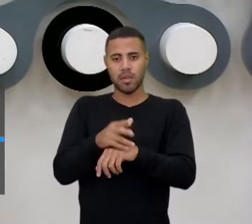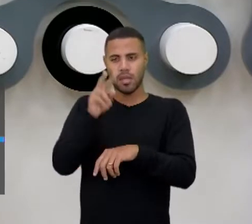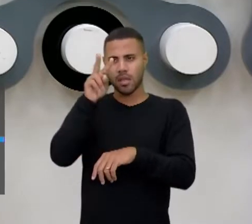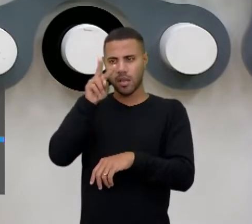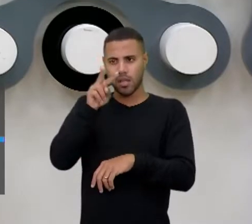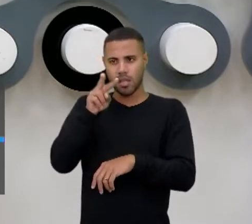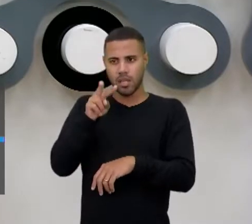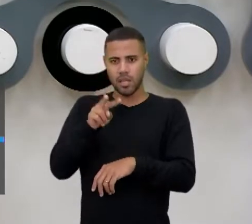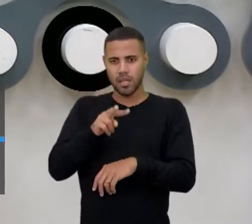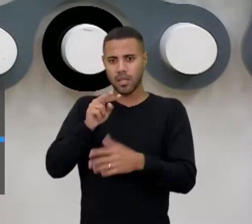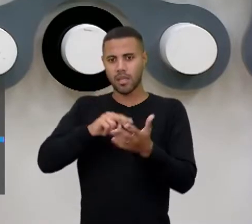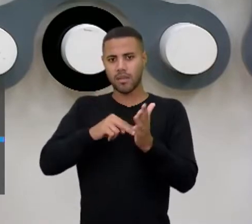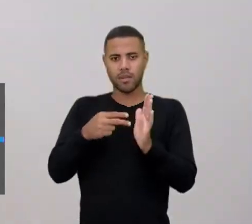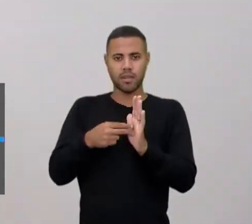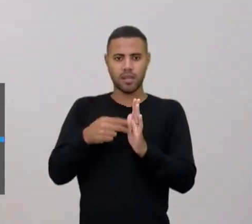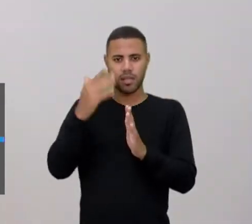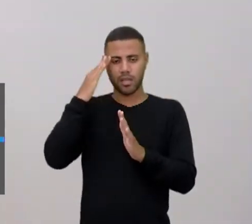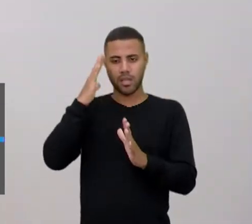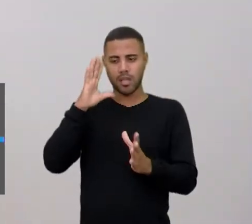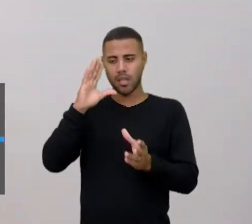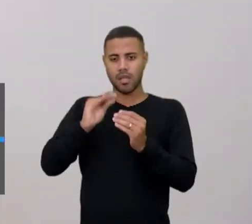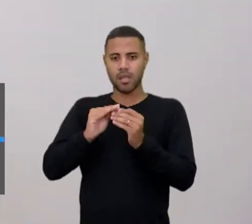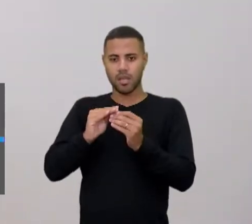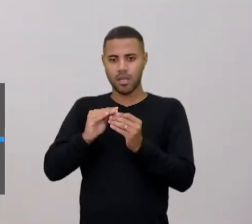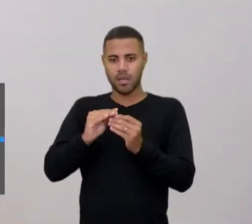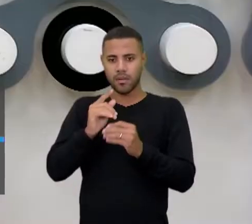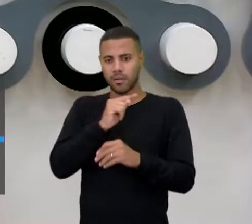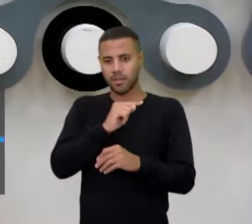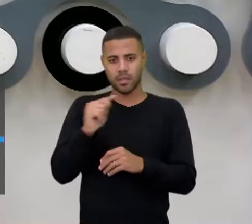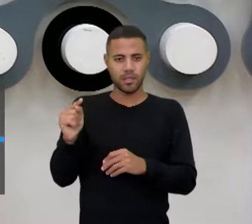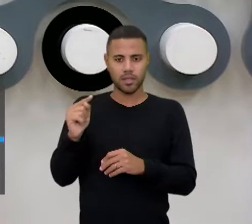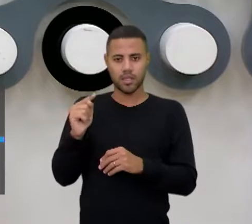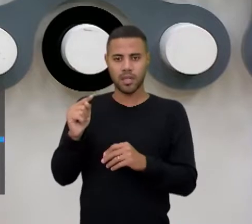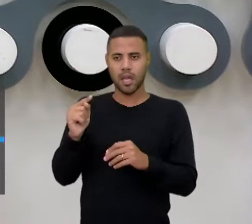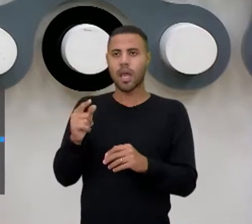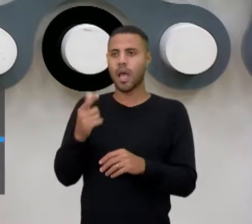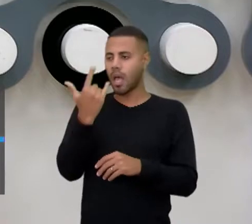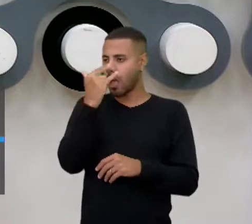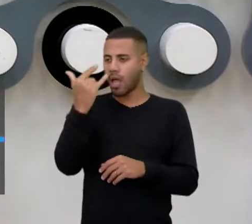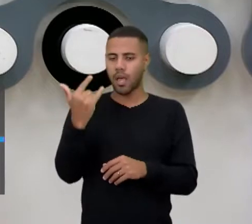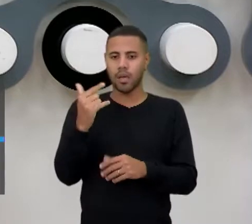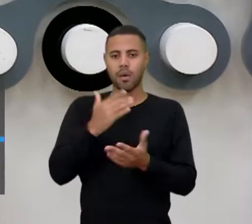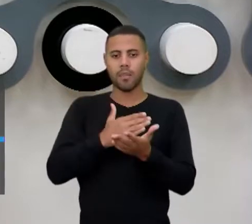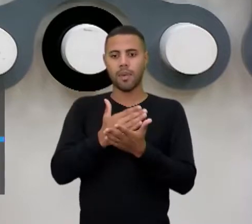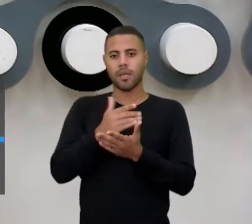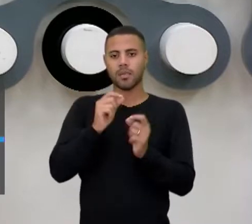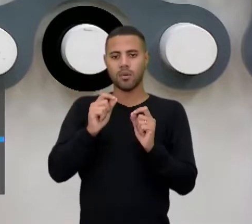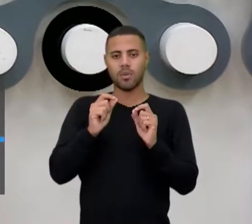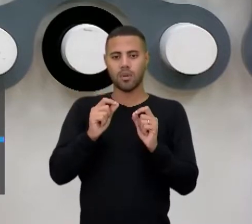vai entender, ele já cria que é atrativo para você. Que é atrativo para você, e dali para frente você começa a